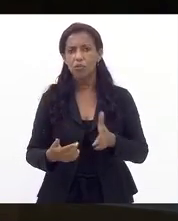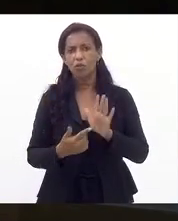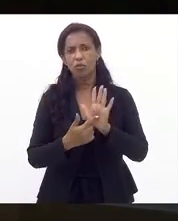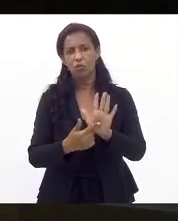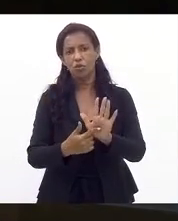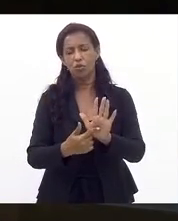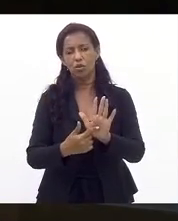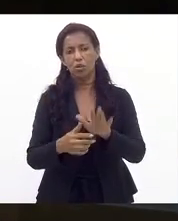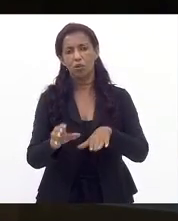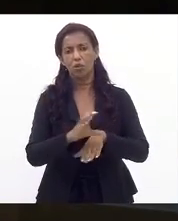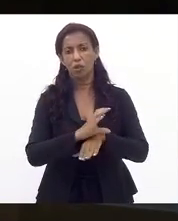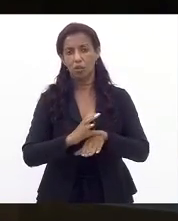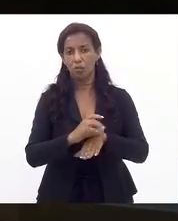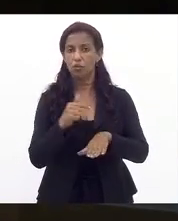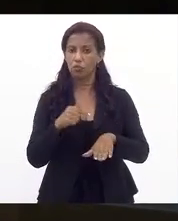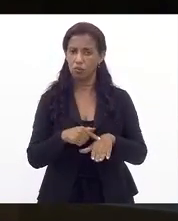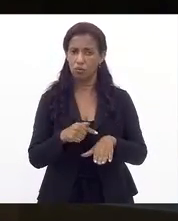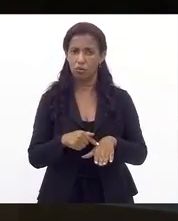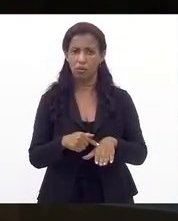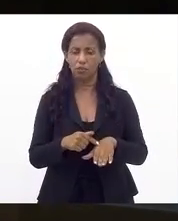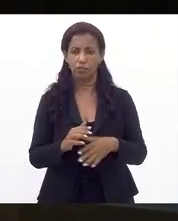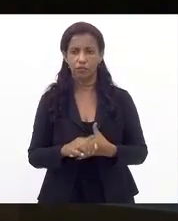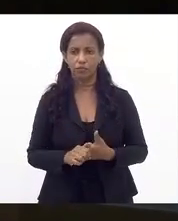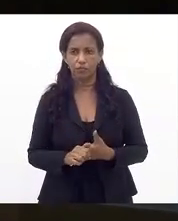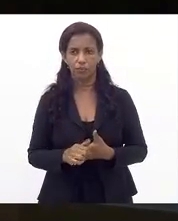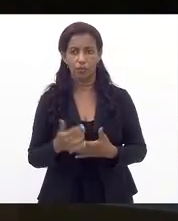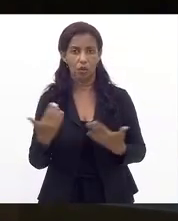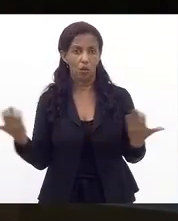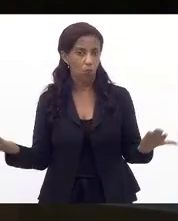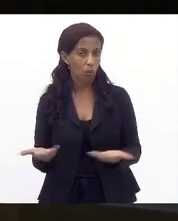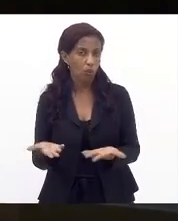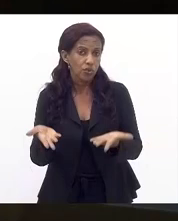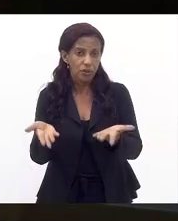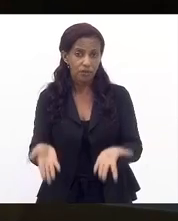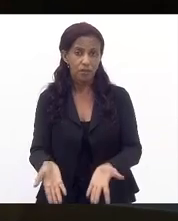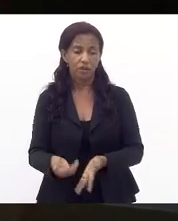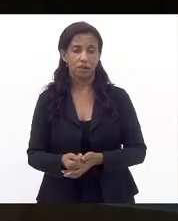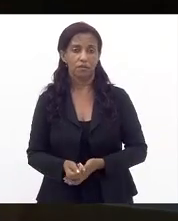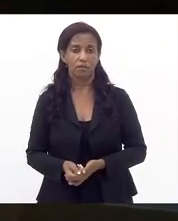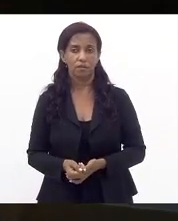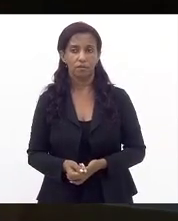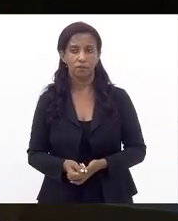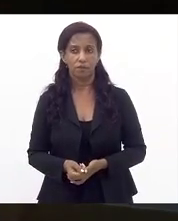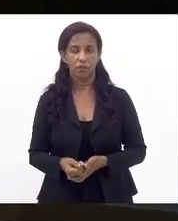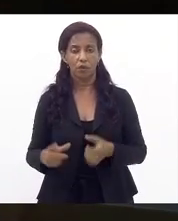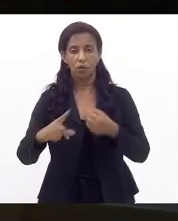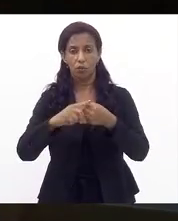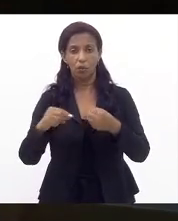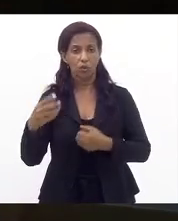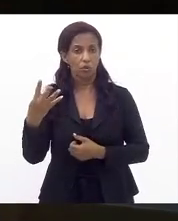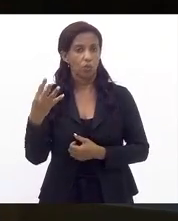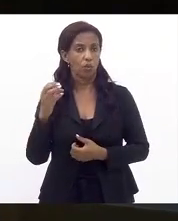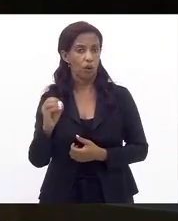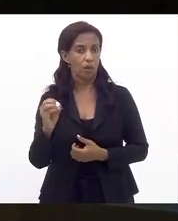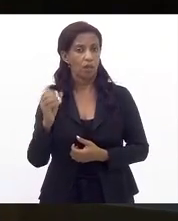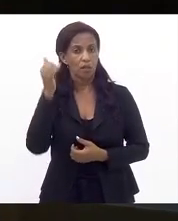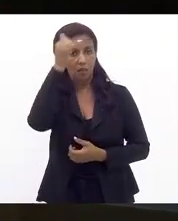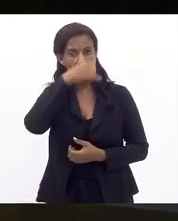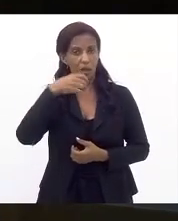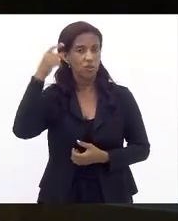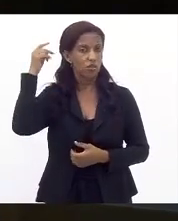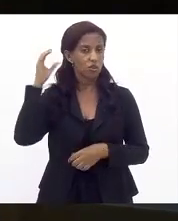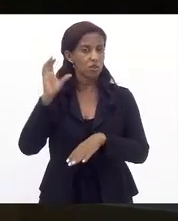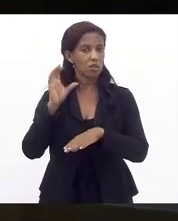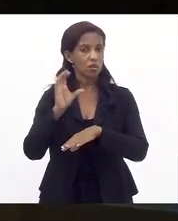na emenda constitucional a gente não tá eu e é hoje é assim hoje já é assim o artigo 40 da antiga